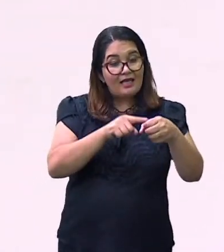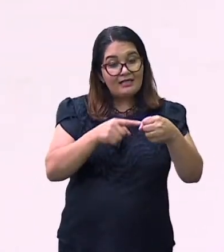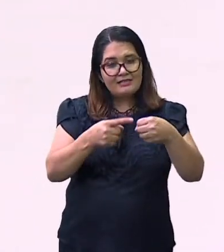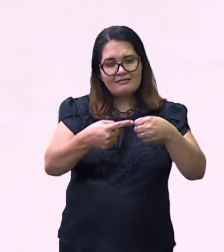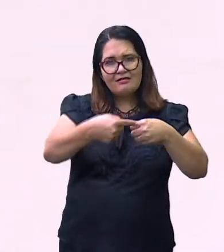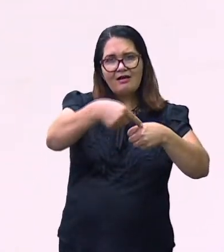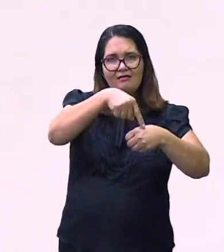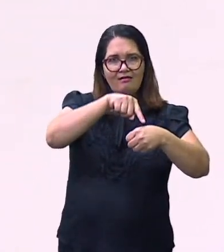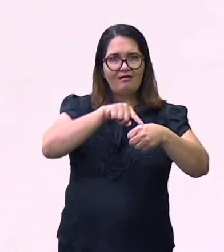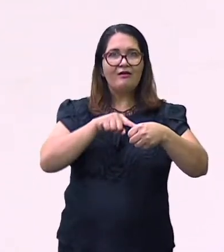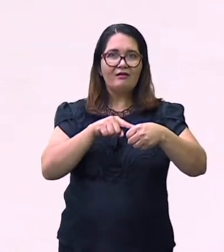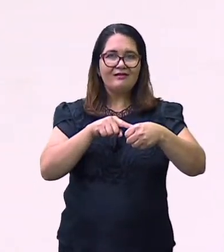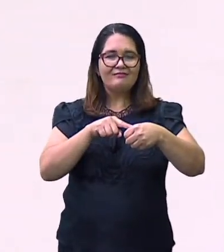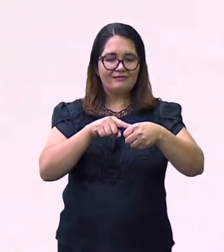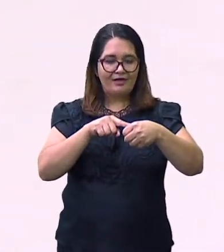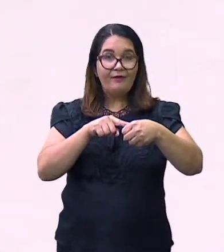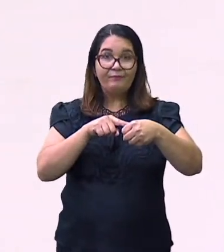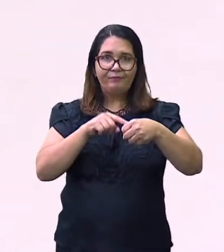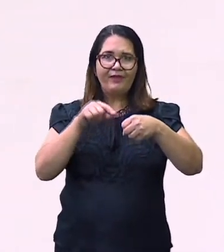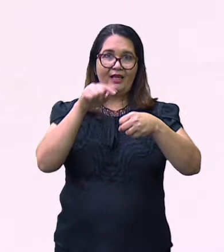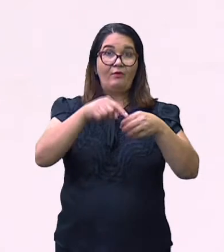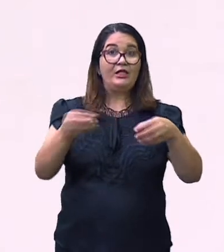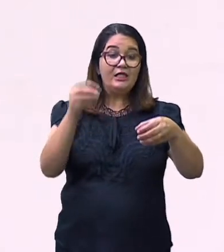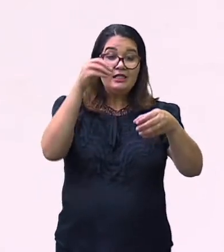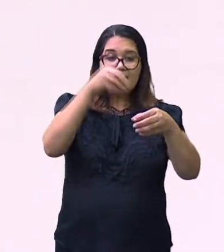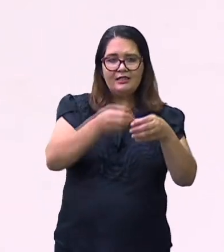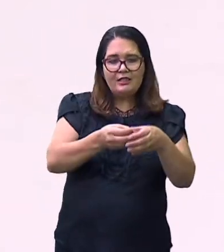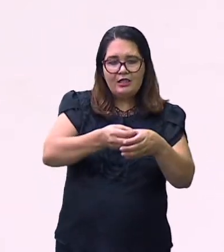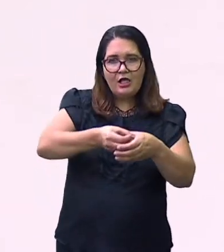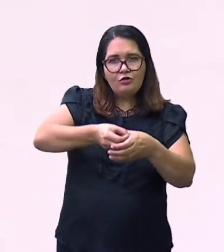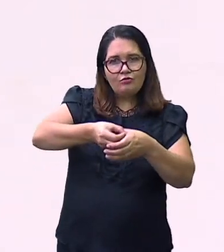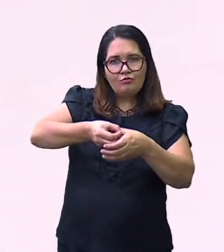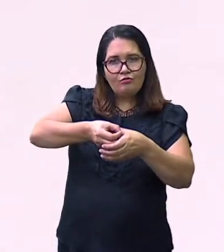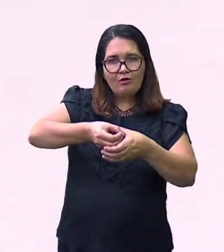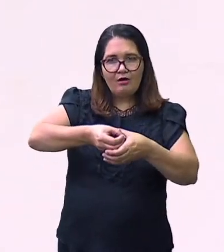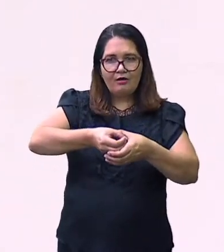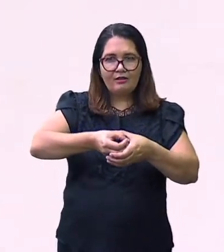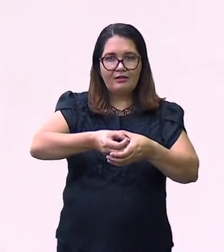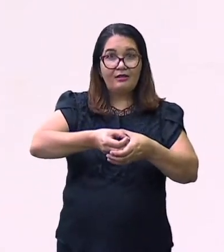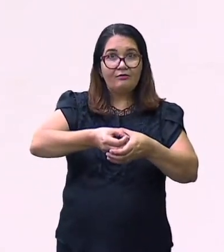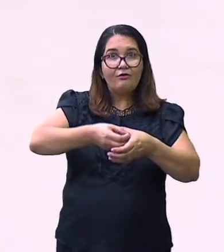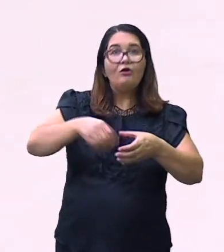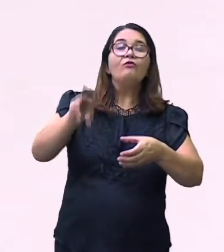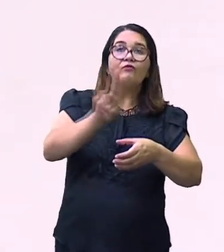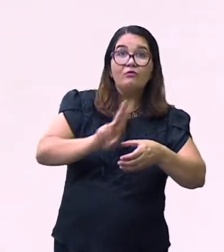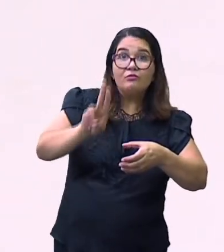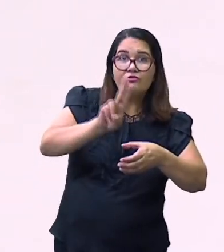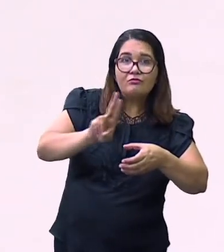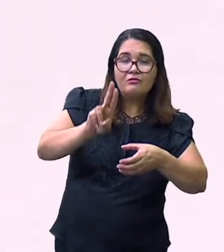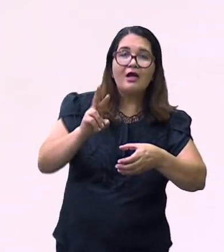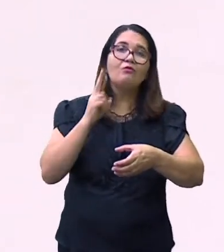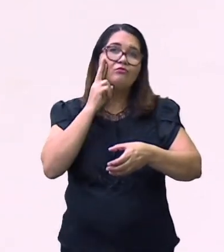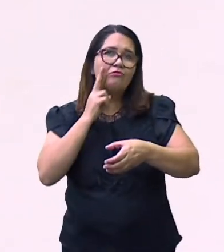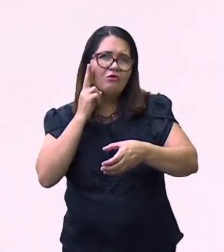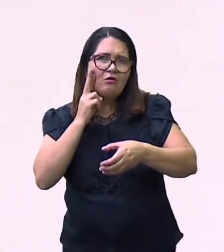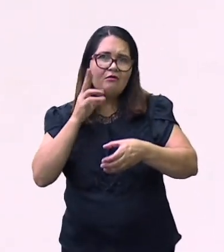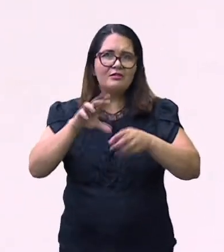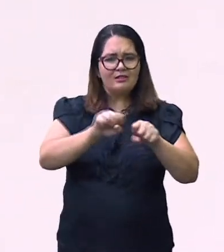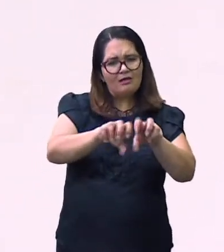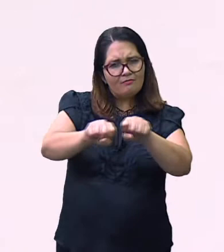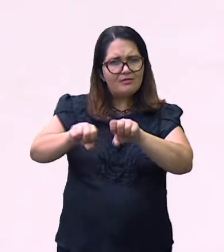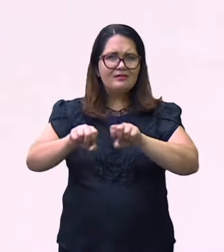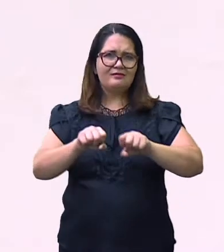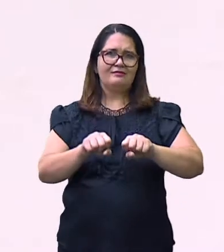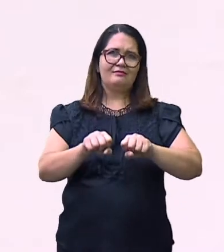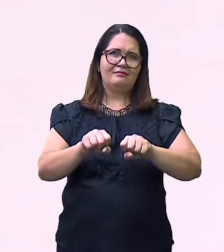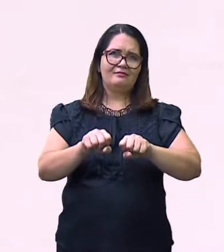tom de rosa, não é mesmo? Para fazer inferência, para demonstrar aí na nossa